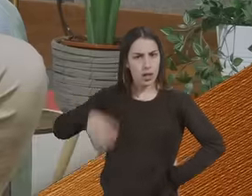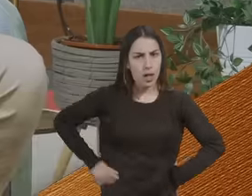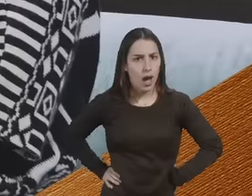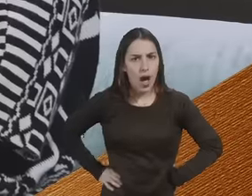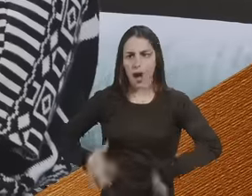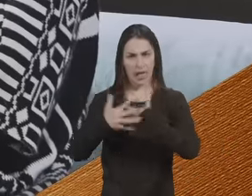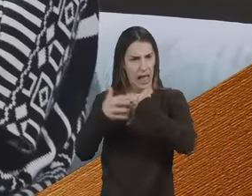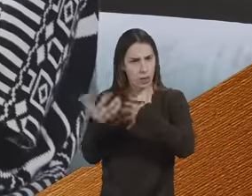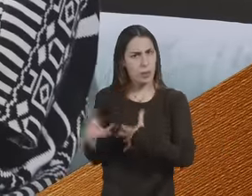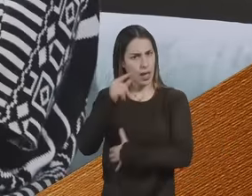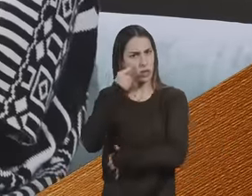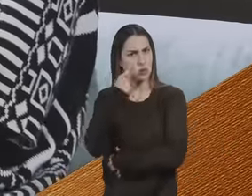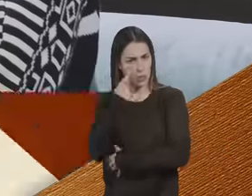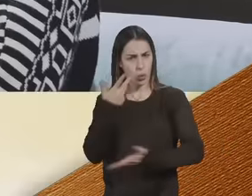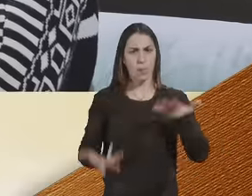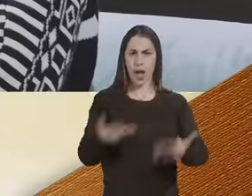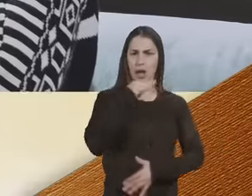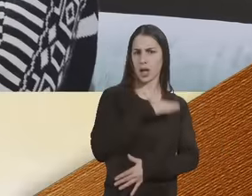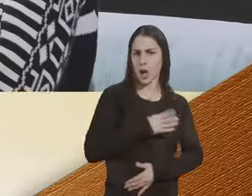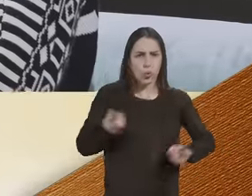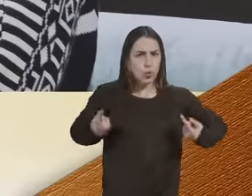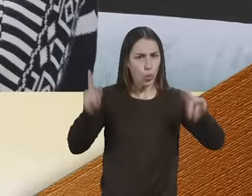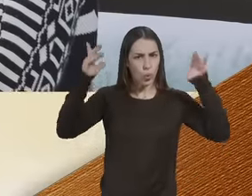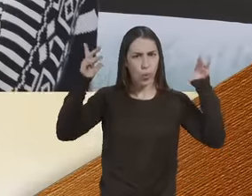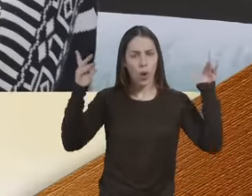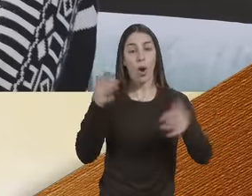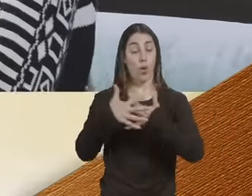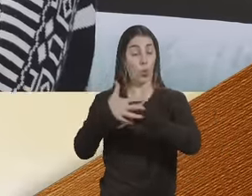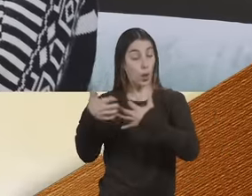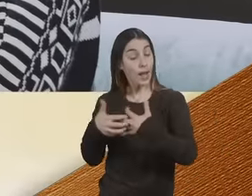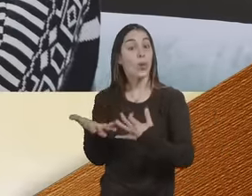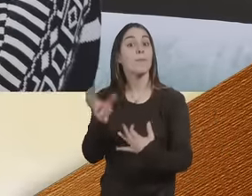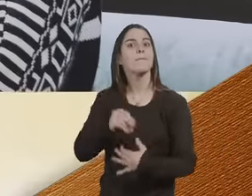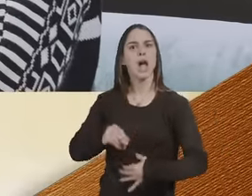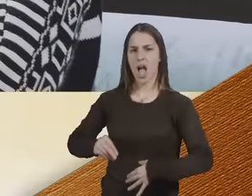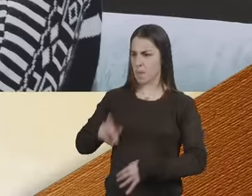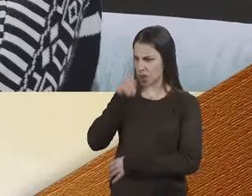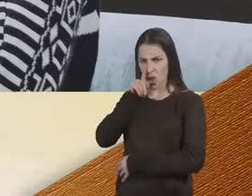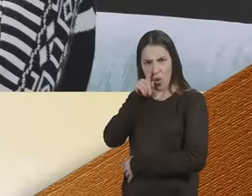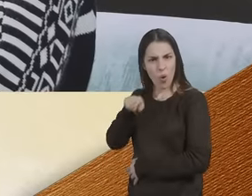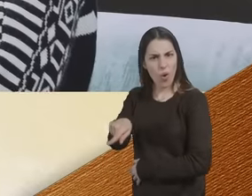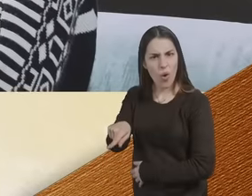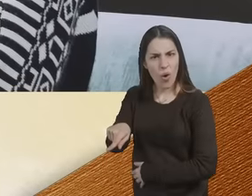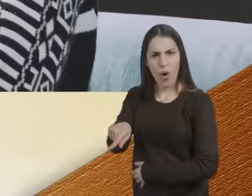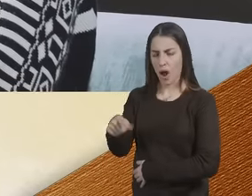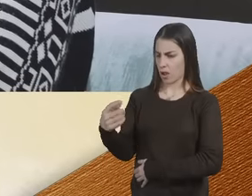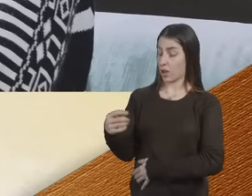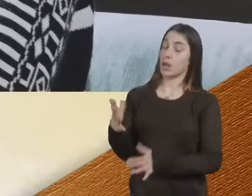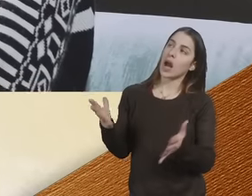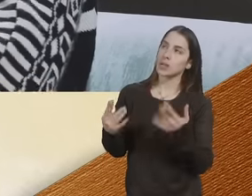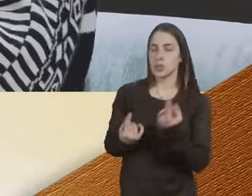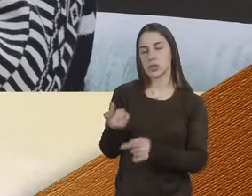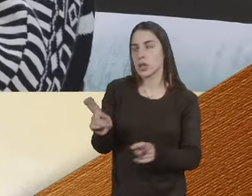Os gatos não são mais espertos que os cães, de forma alguma. Os gatos são mais interesseiros e mesmo assim nem sempre,